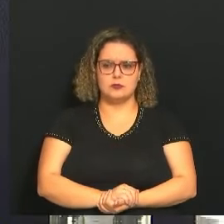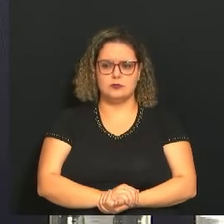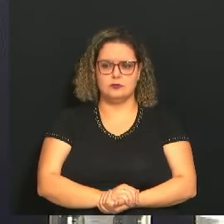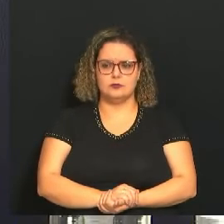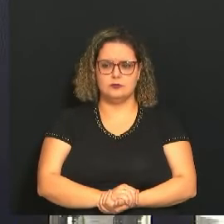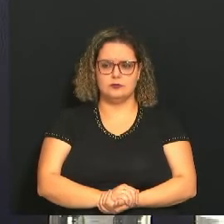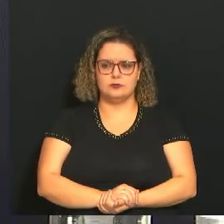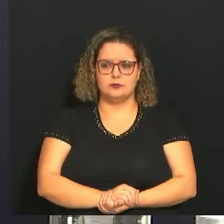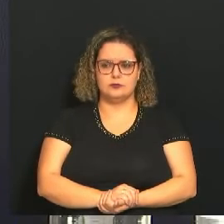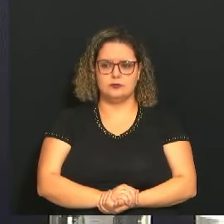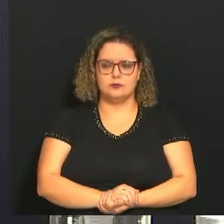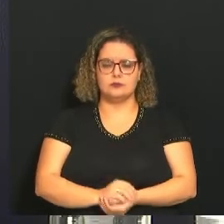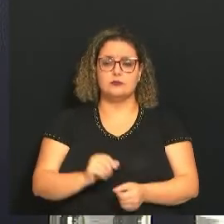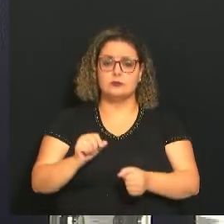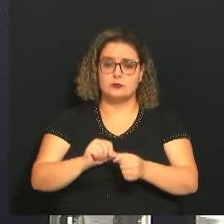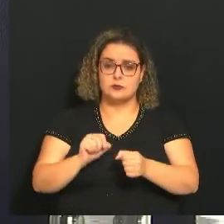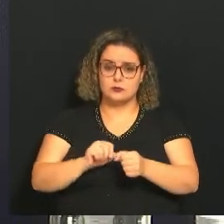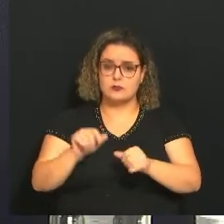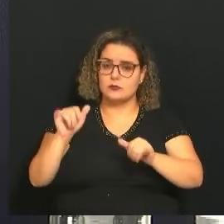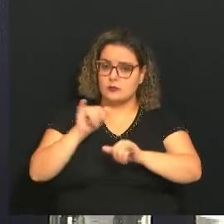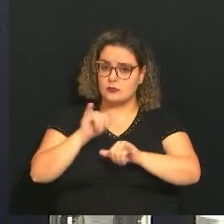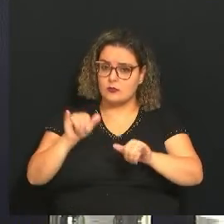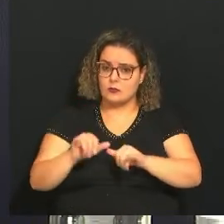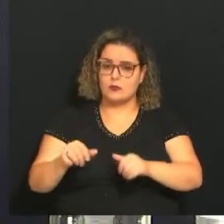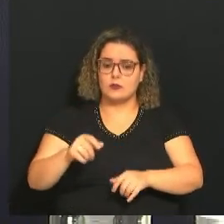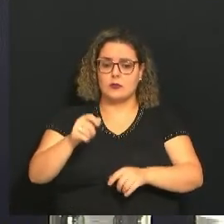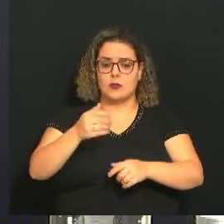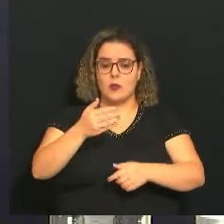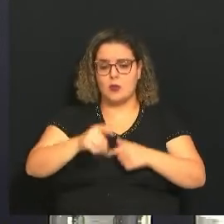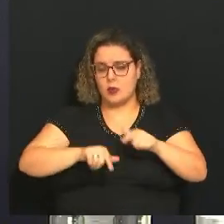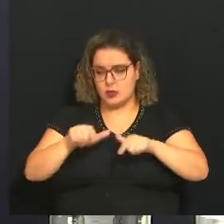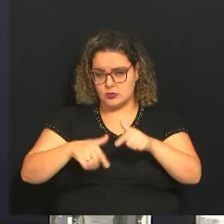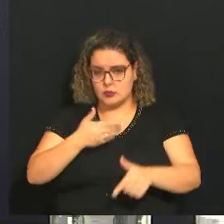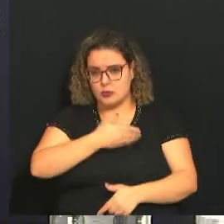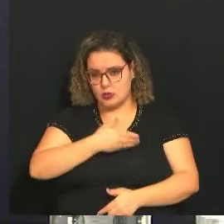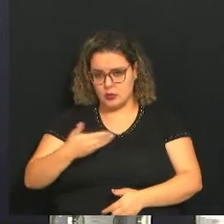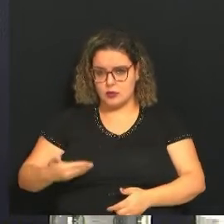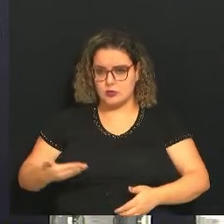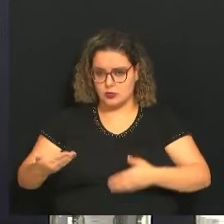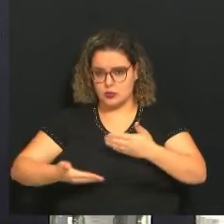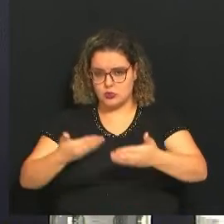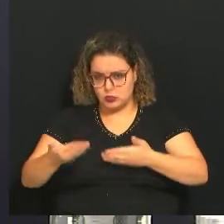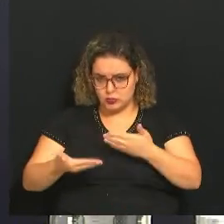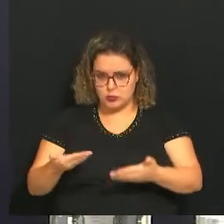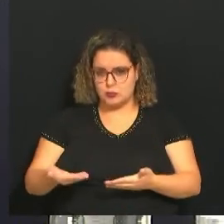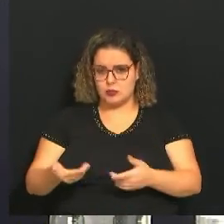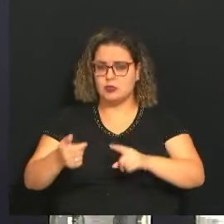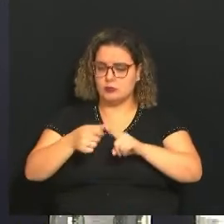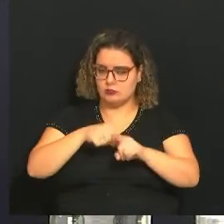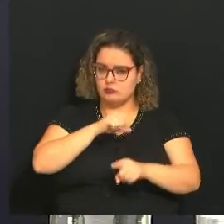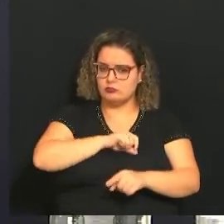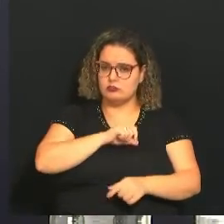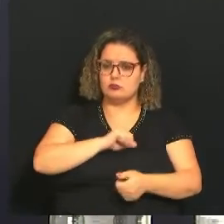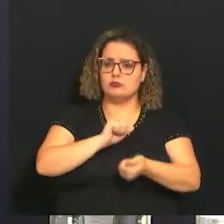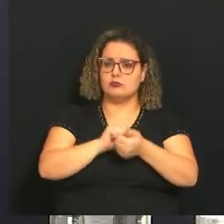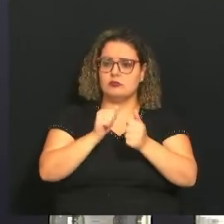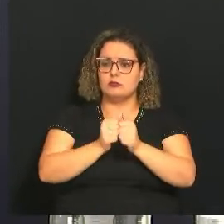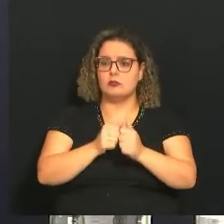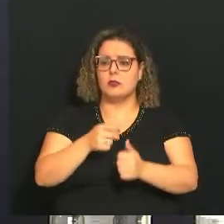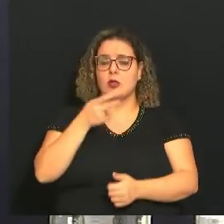fazer uma campanha salarial digna aí para os servidores públicos. O outro ponto que eu queria falar com vocês é sobre o